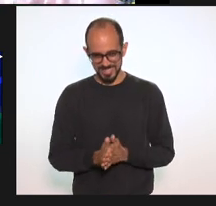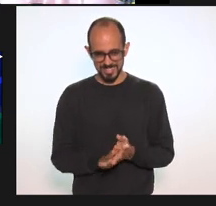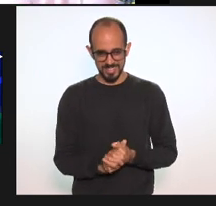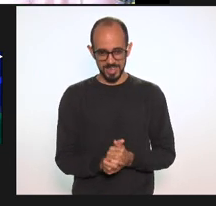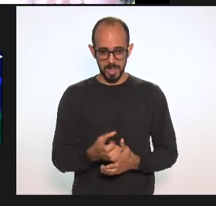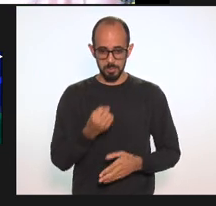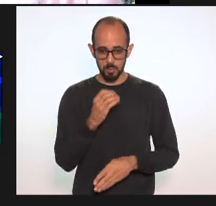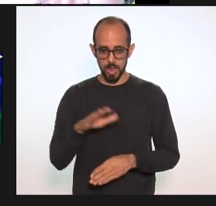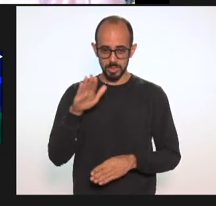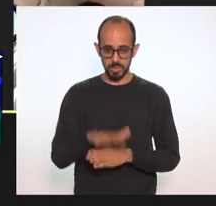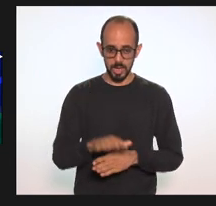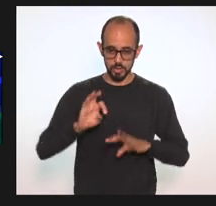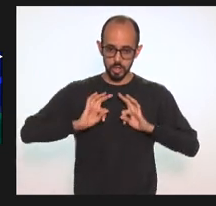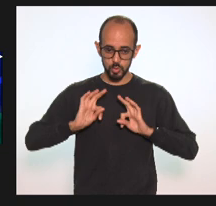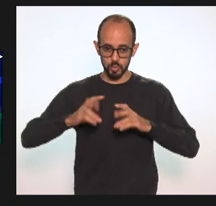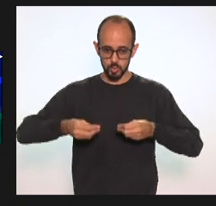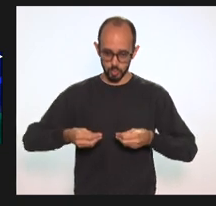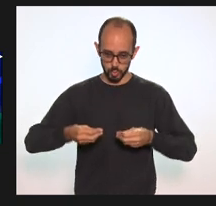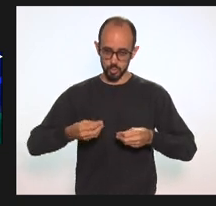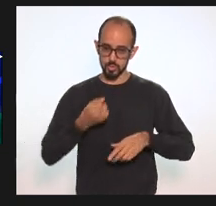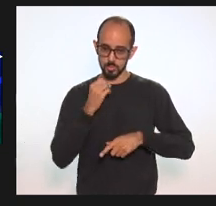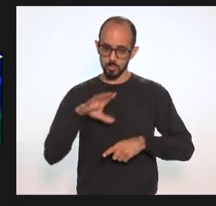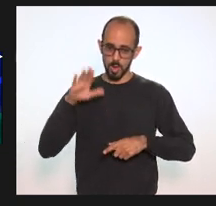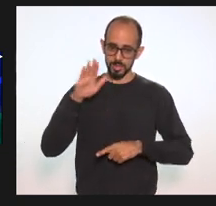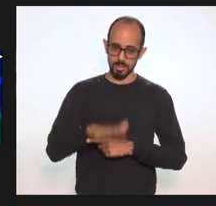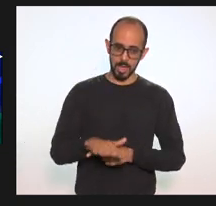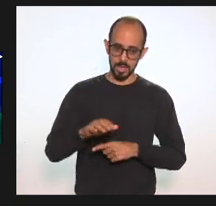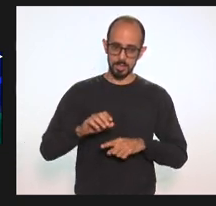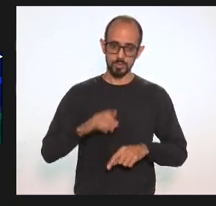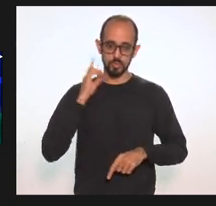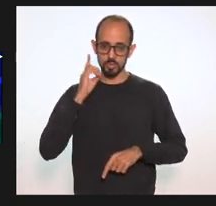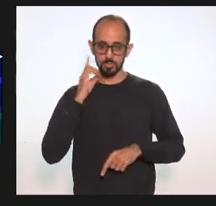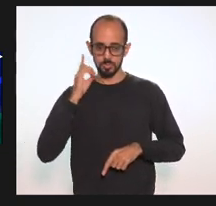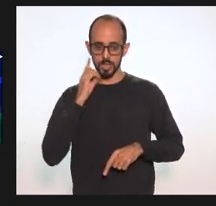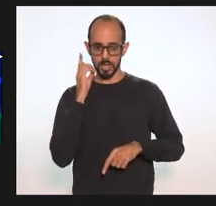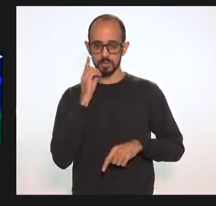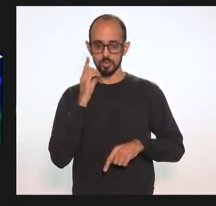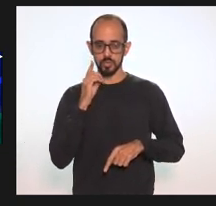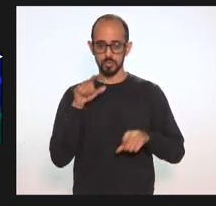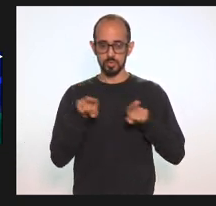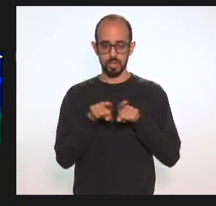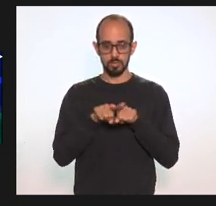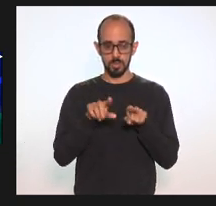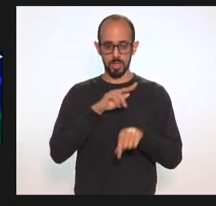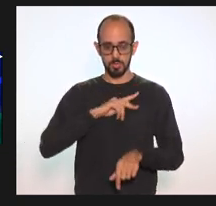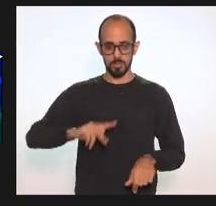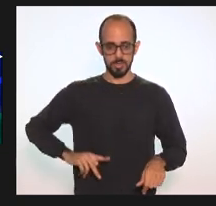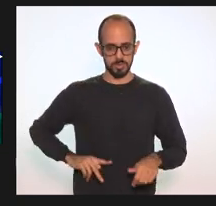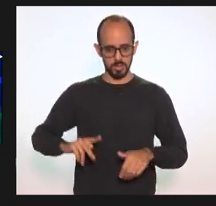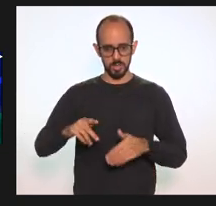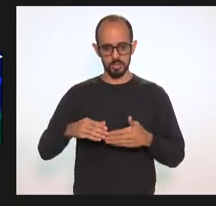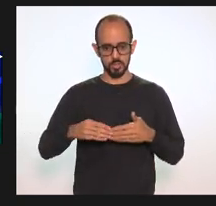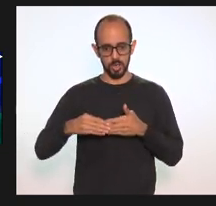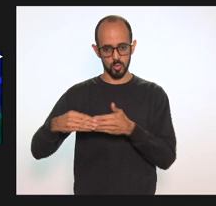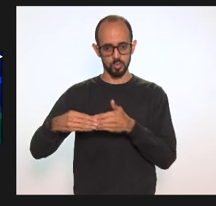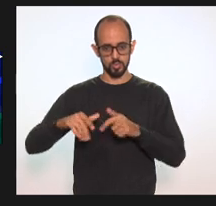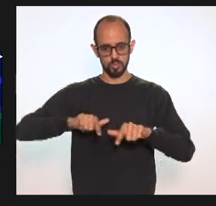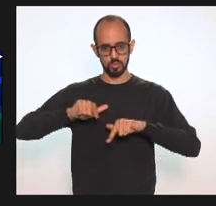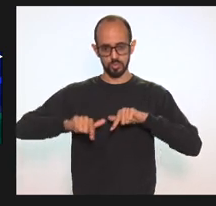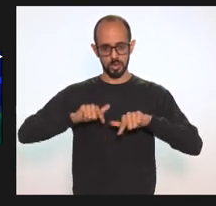Oi boa tarde a todos boa tarde a todos deputados deputados ao presidente está conduzindo a casa